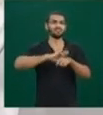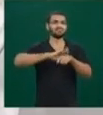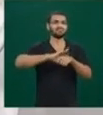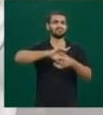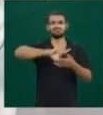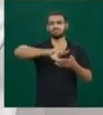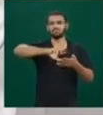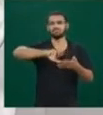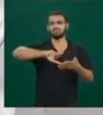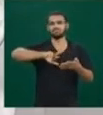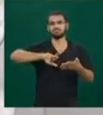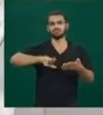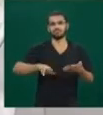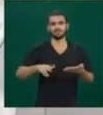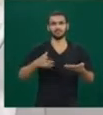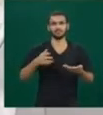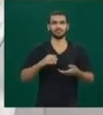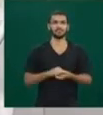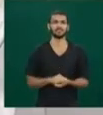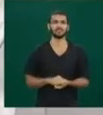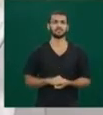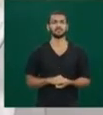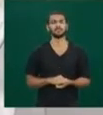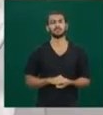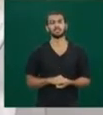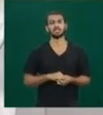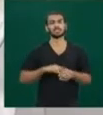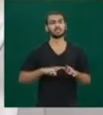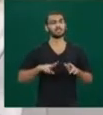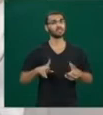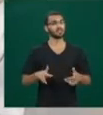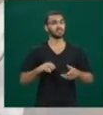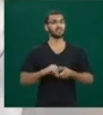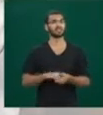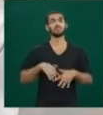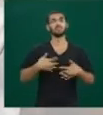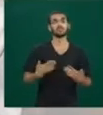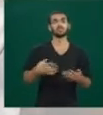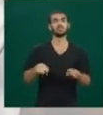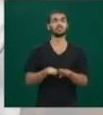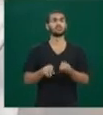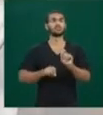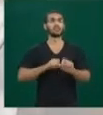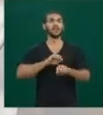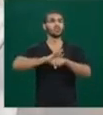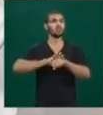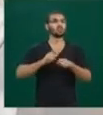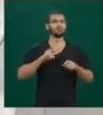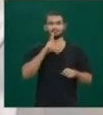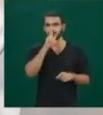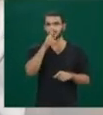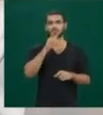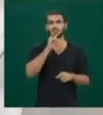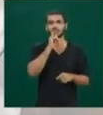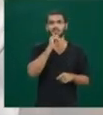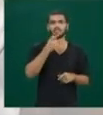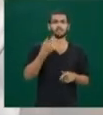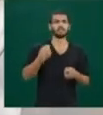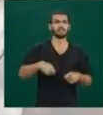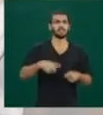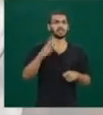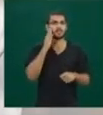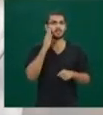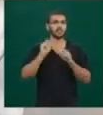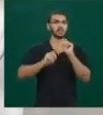uma série de processos inflamatórios e infecciosos. E tem as doenças mais graves também, que a gente tem que lembrar, que